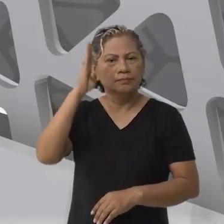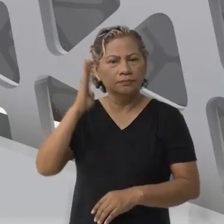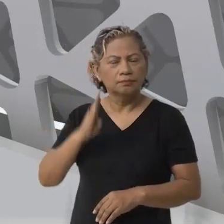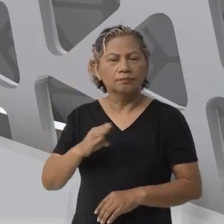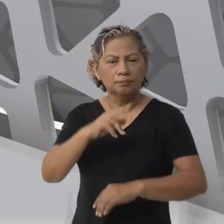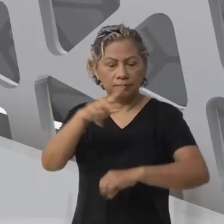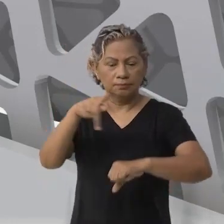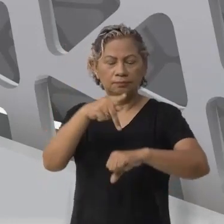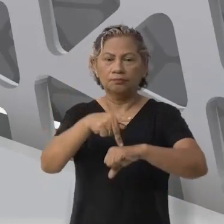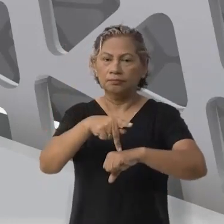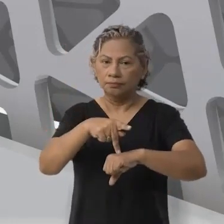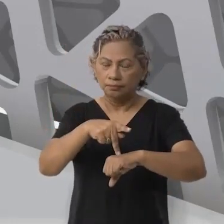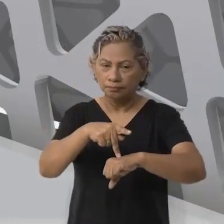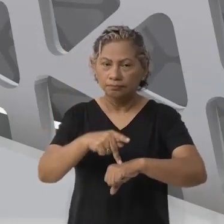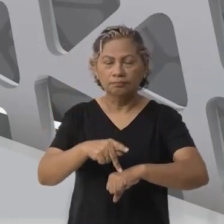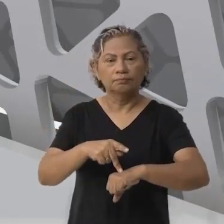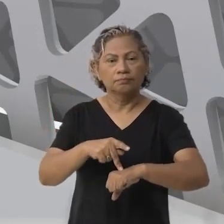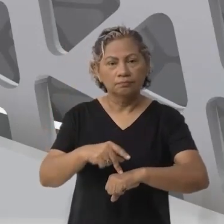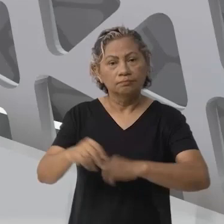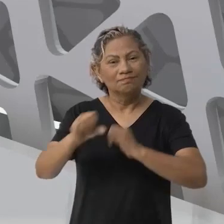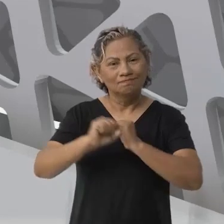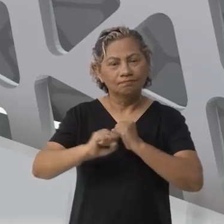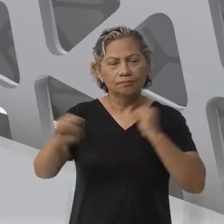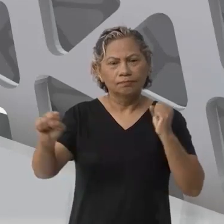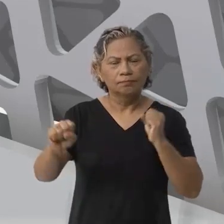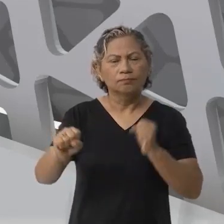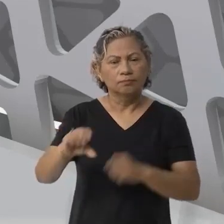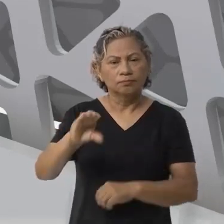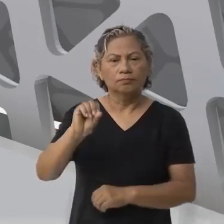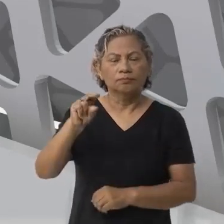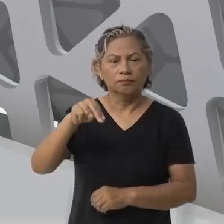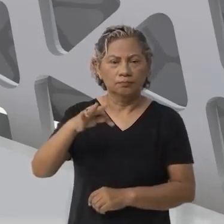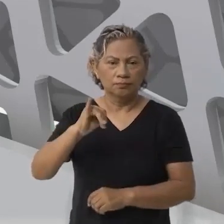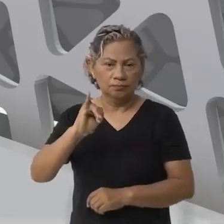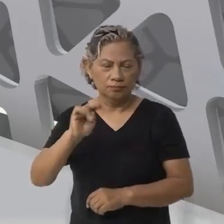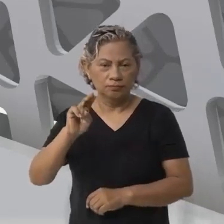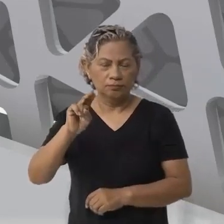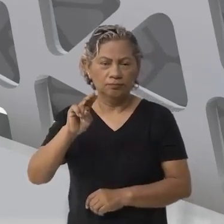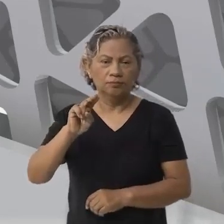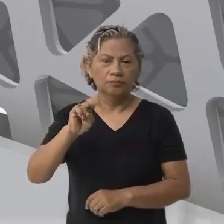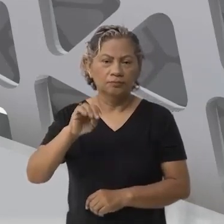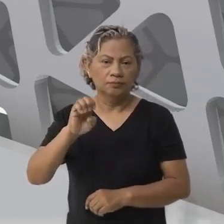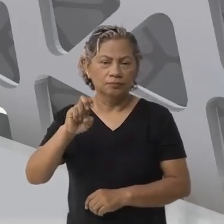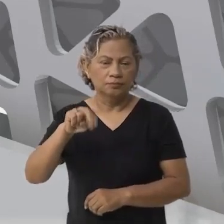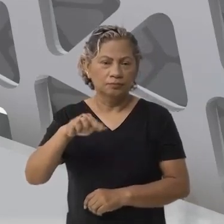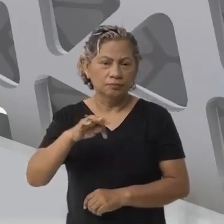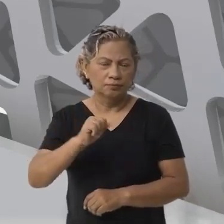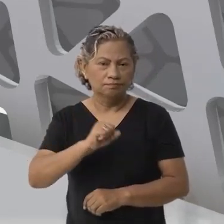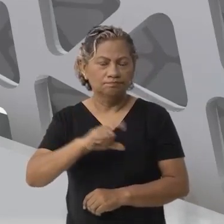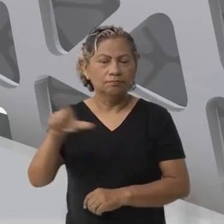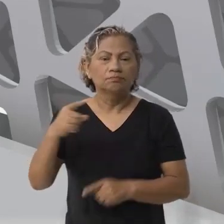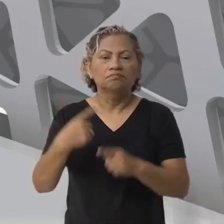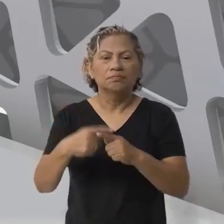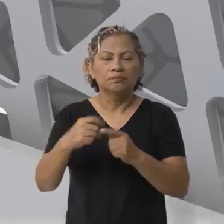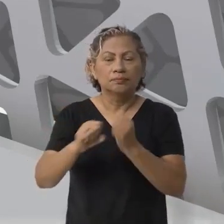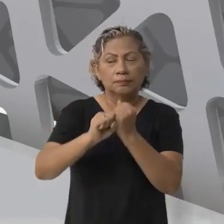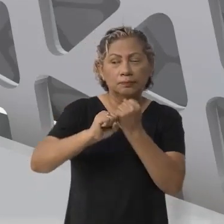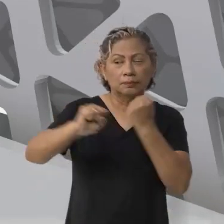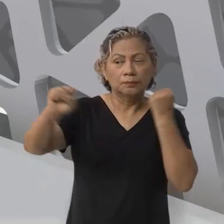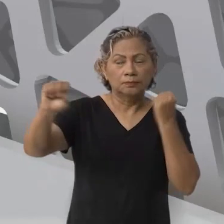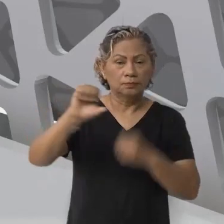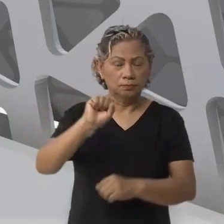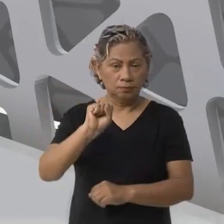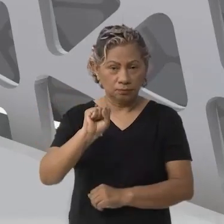gente sabe que o Brasil é um país de tamanho continental. Vocês lembram por quê? O Brasil possui mais de 8 milhões